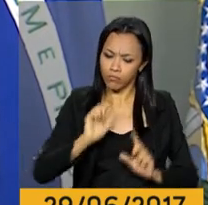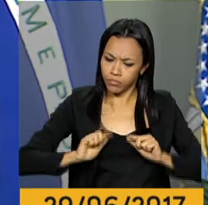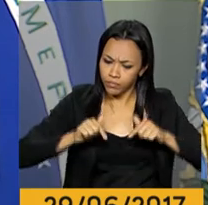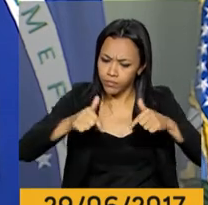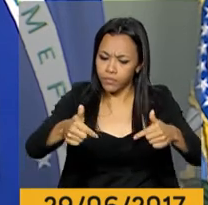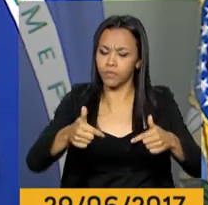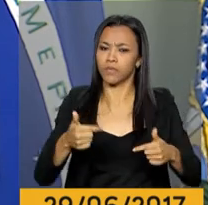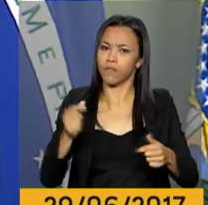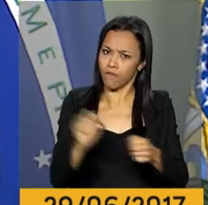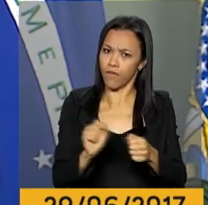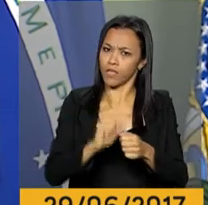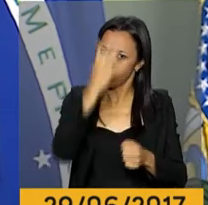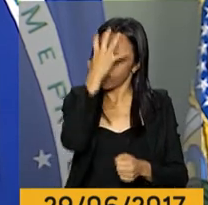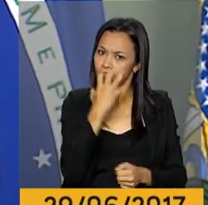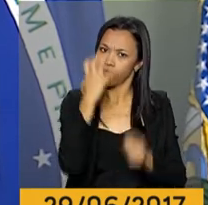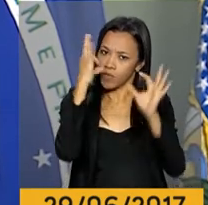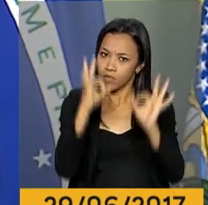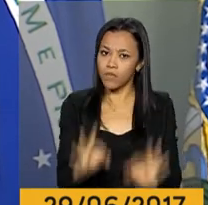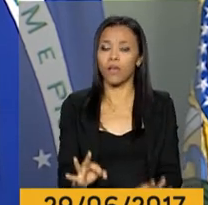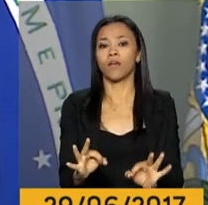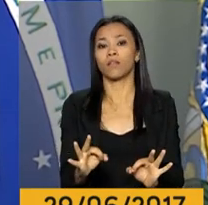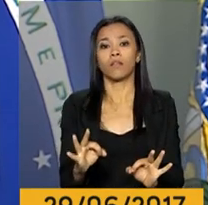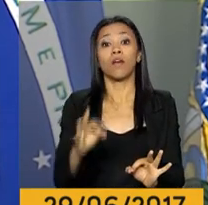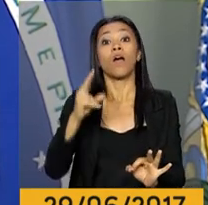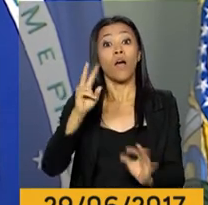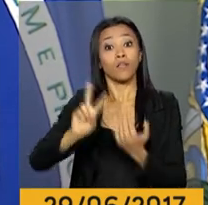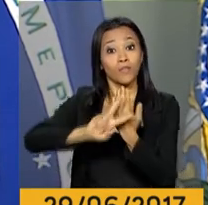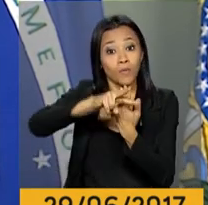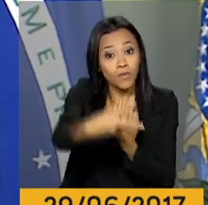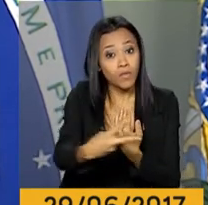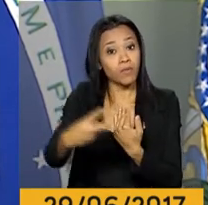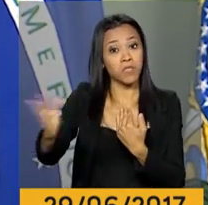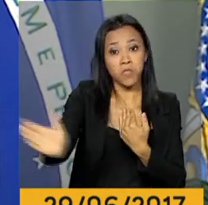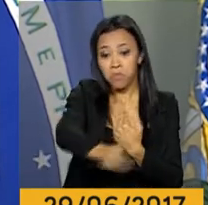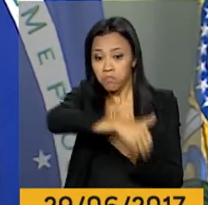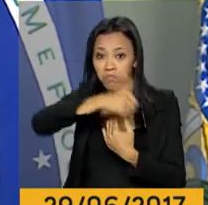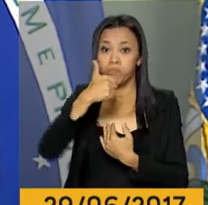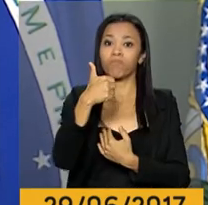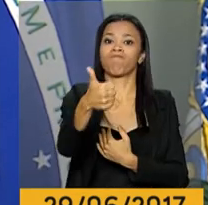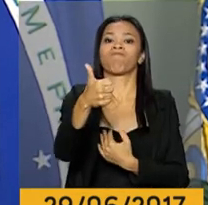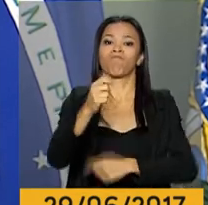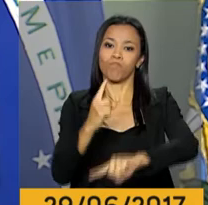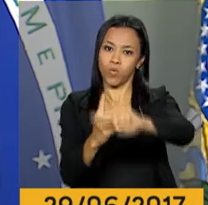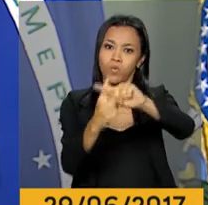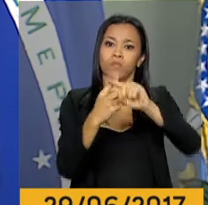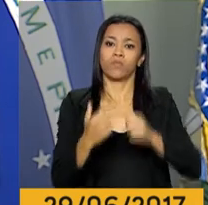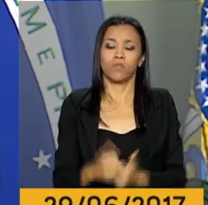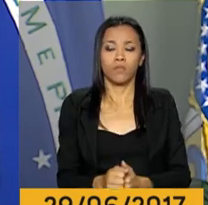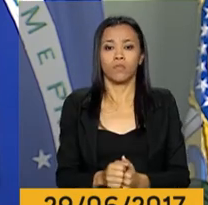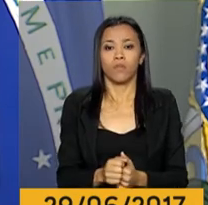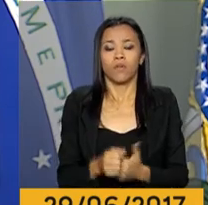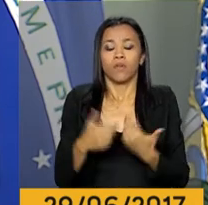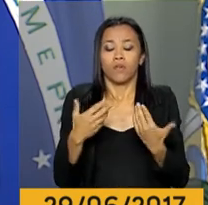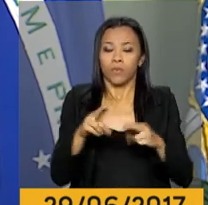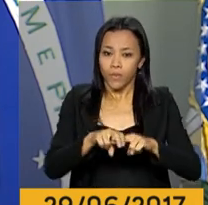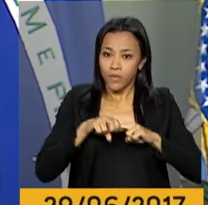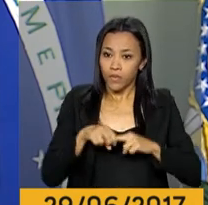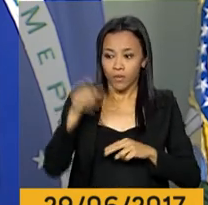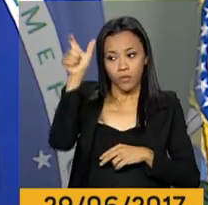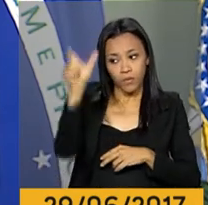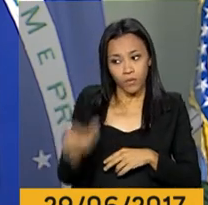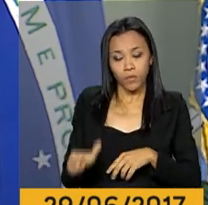a coisa certa os resultados aparecem razão que o diogo